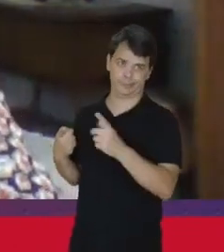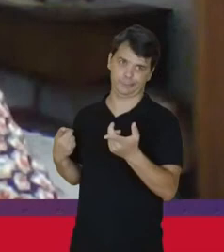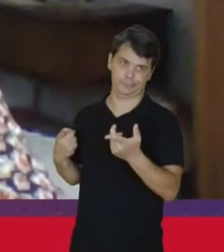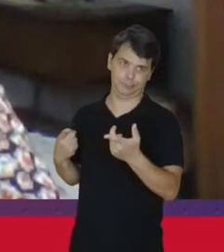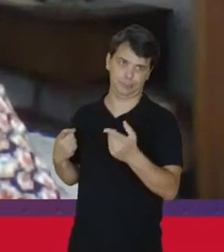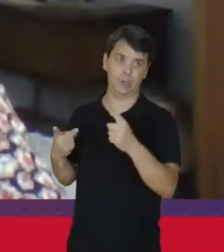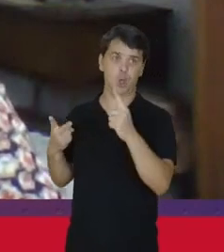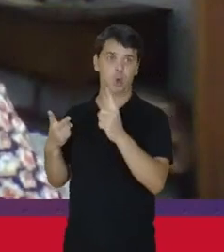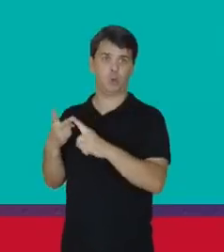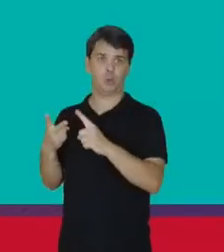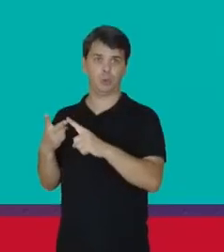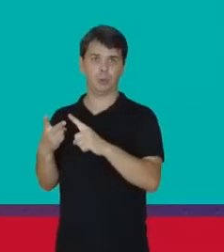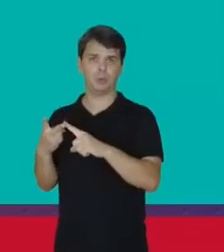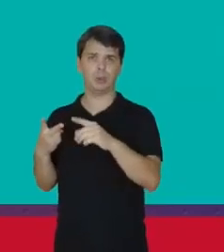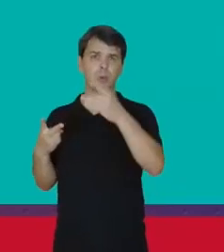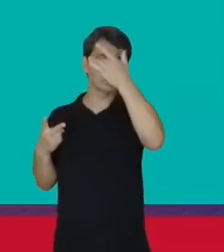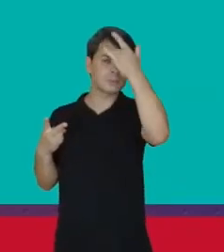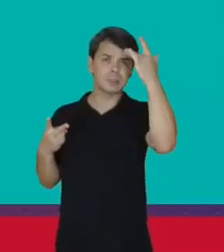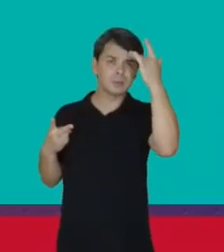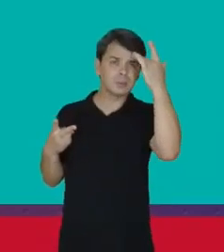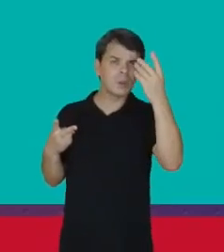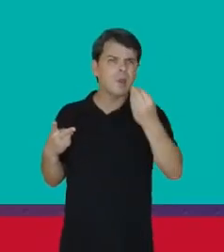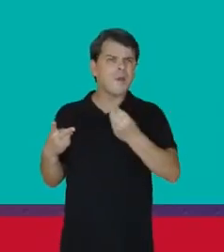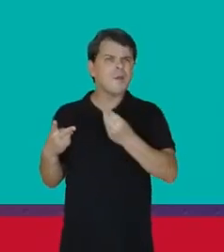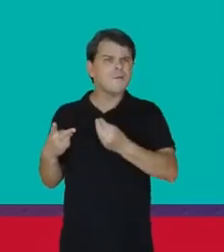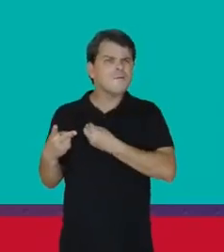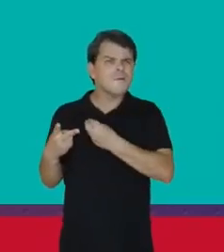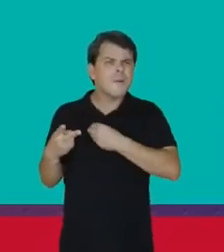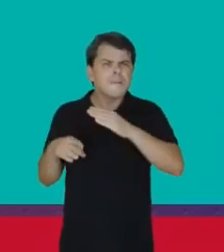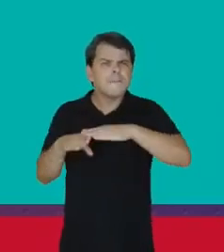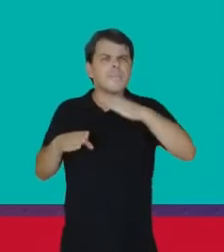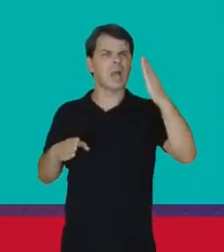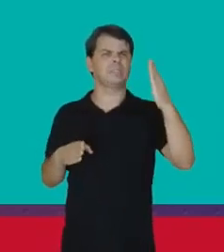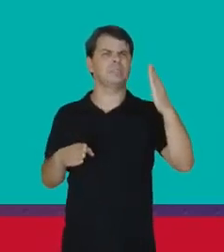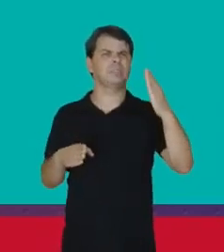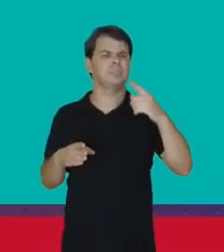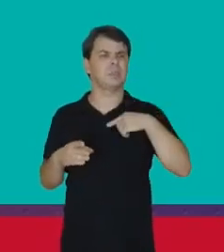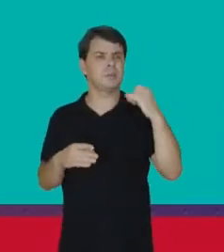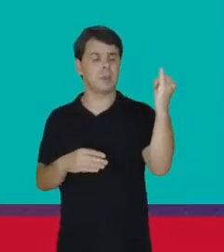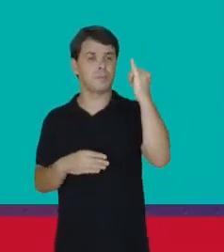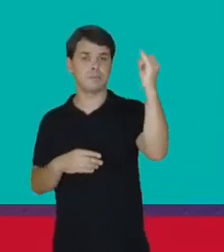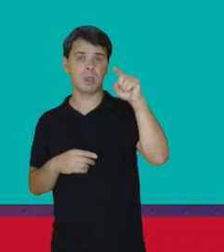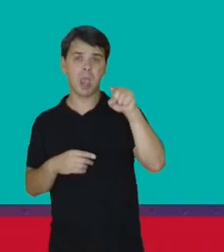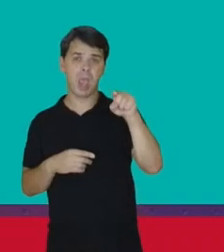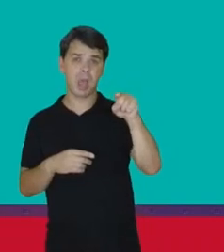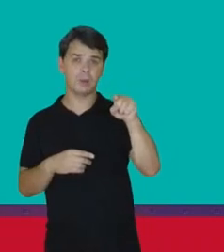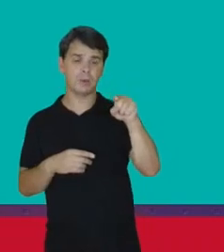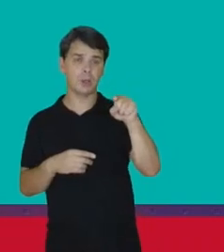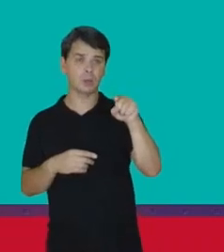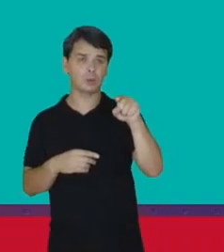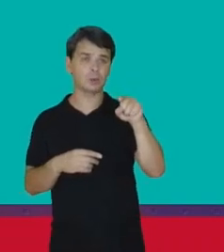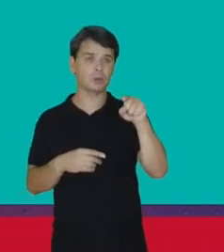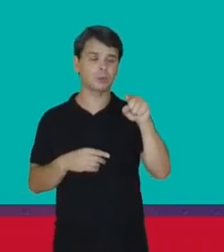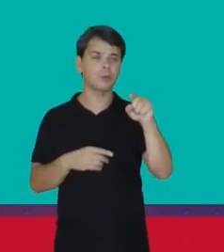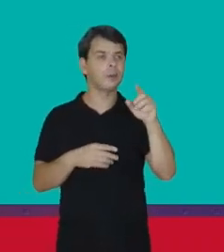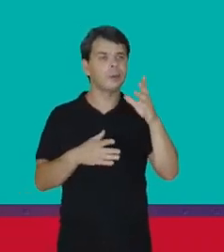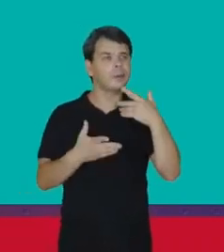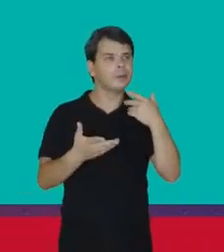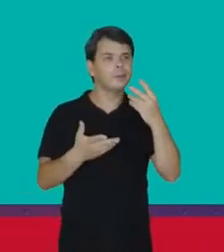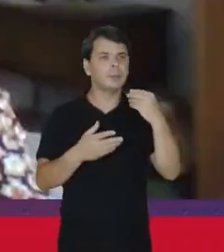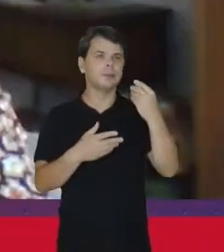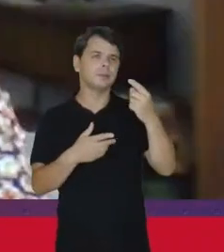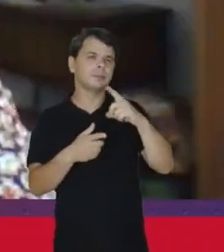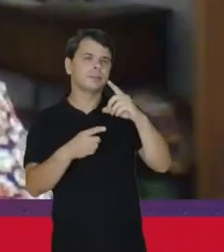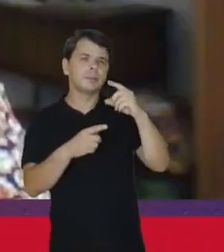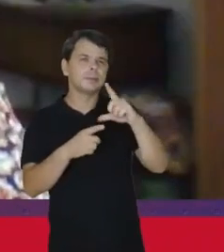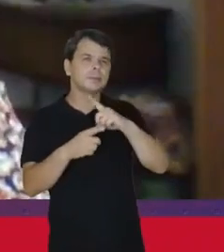O segundo mito era de que as pessoas estão vivendo mais e, portanto, elas usufruiriam de